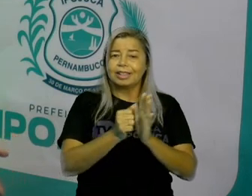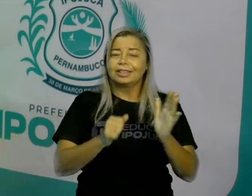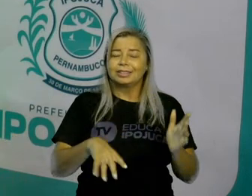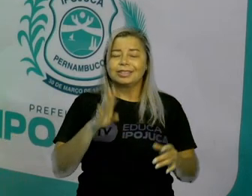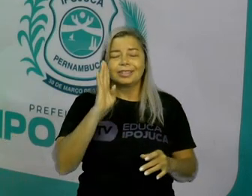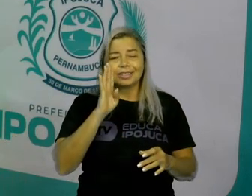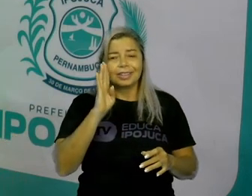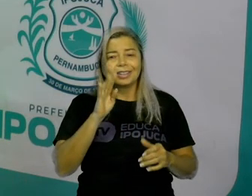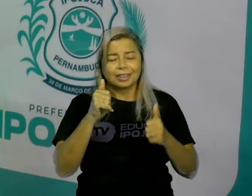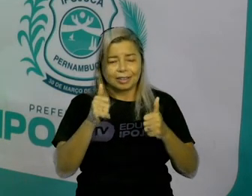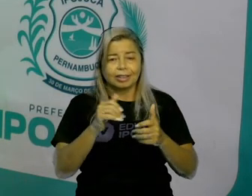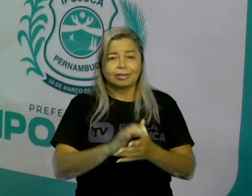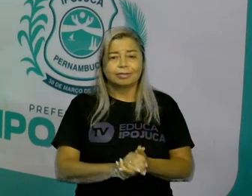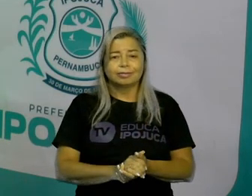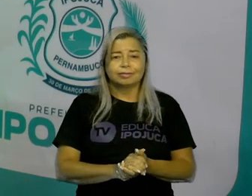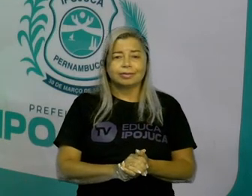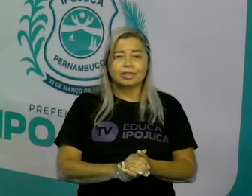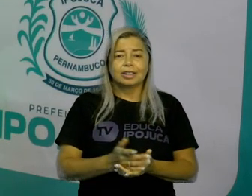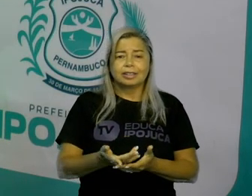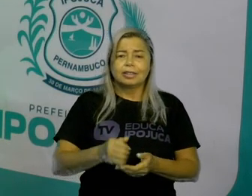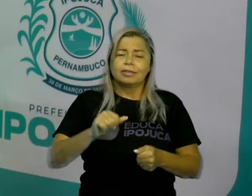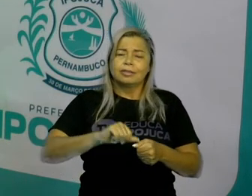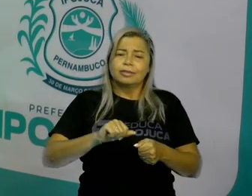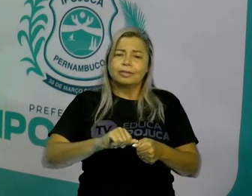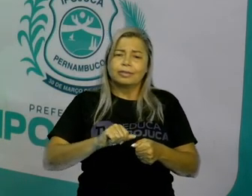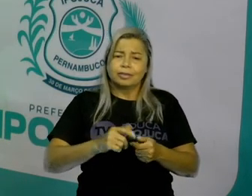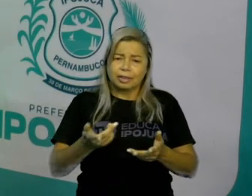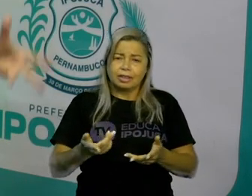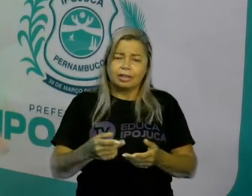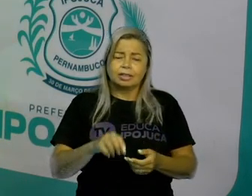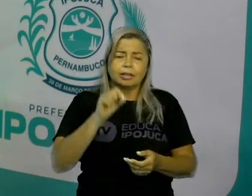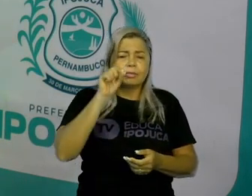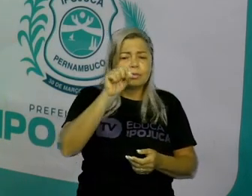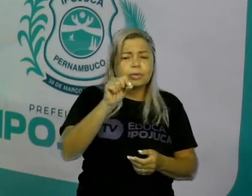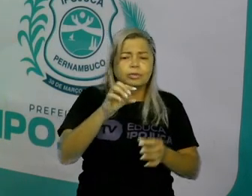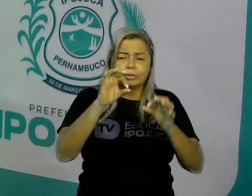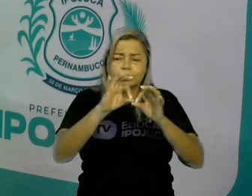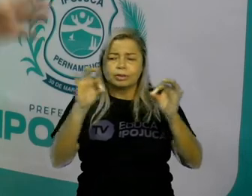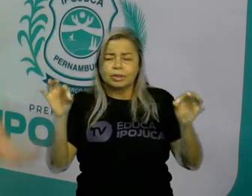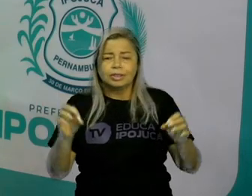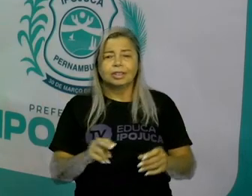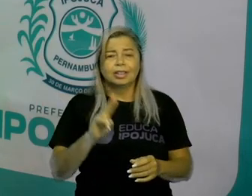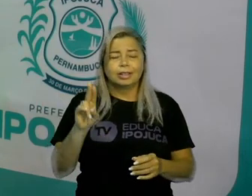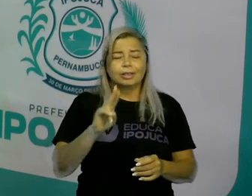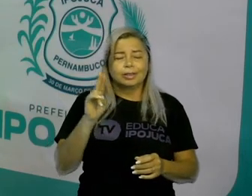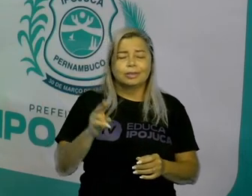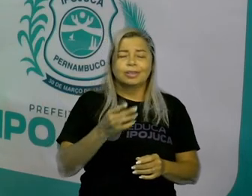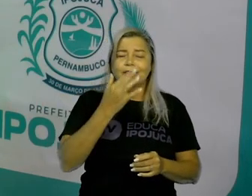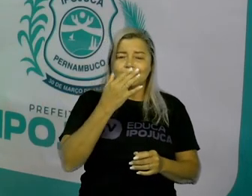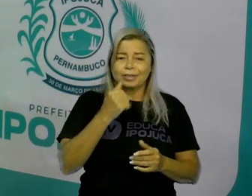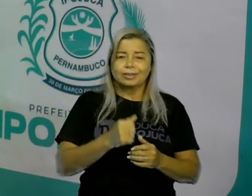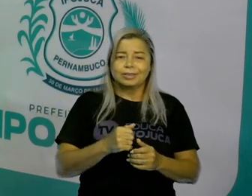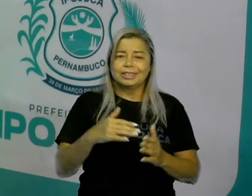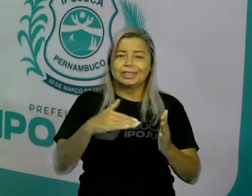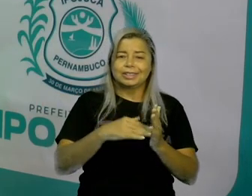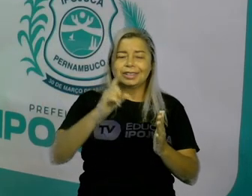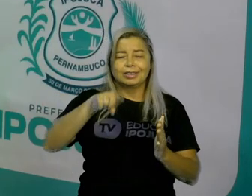é verdade? Escolha, faça arte com pontos, linha. Use bastante cores e até a próxima aula.